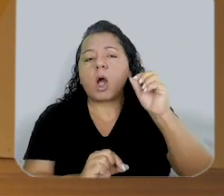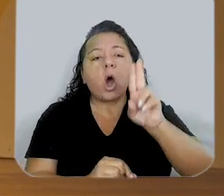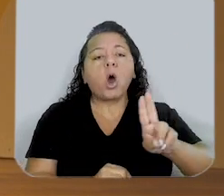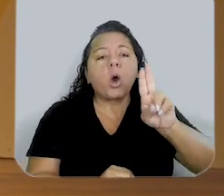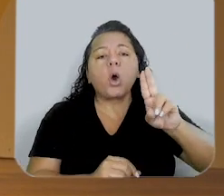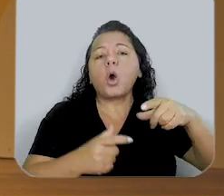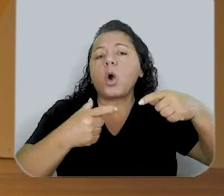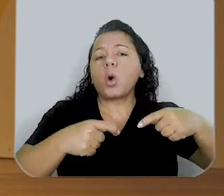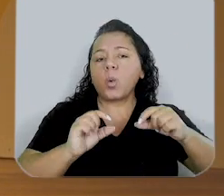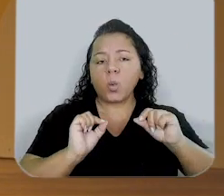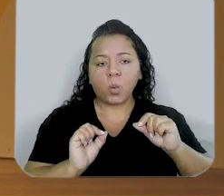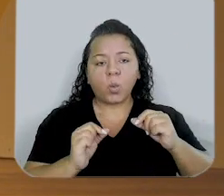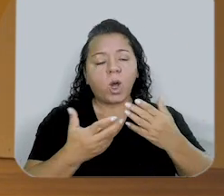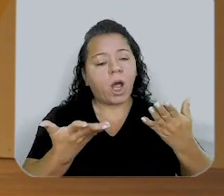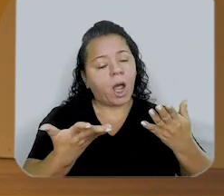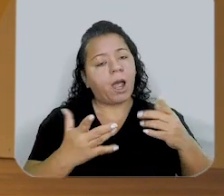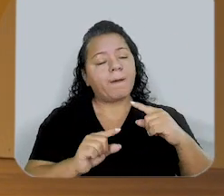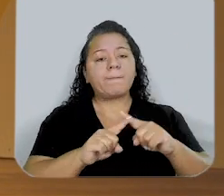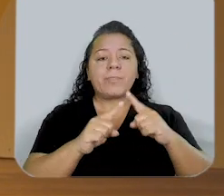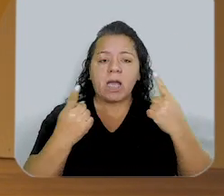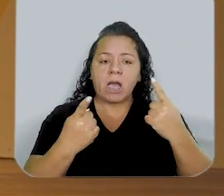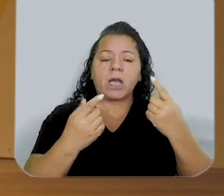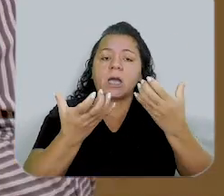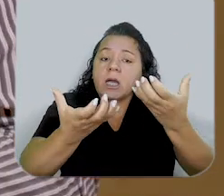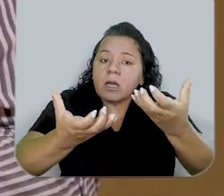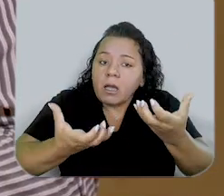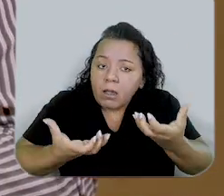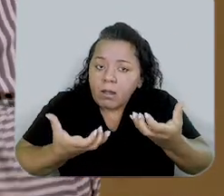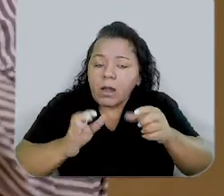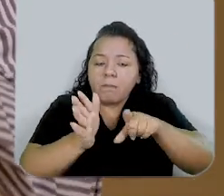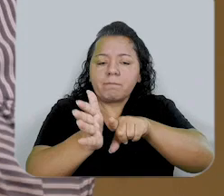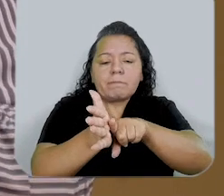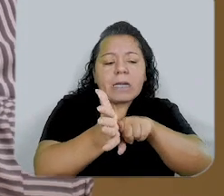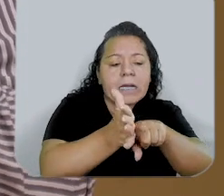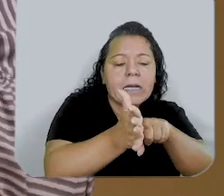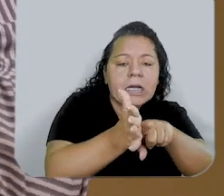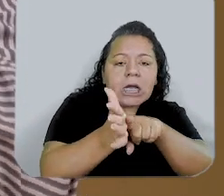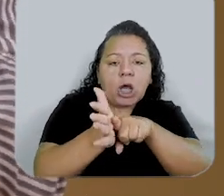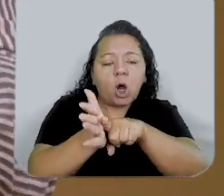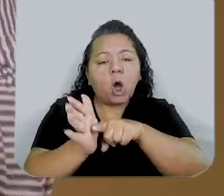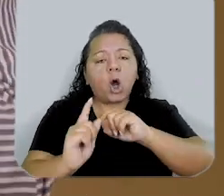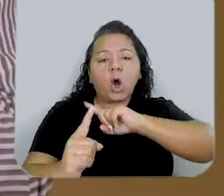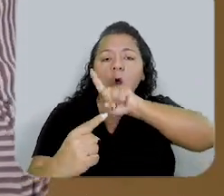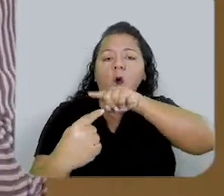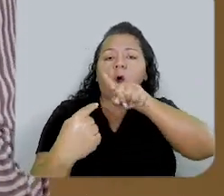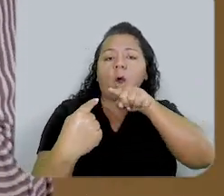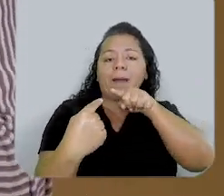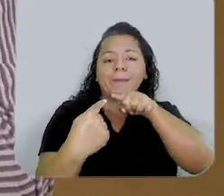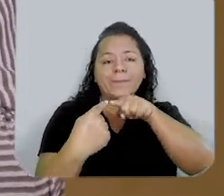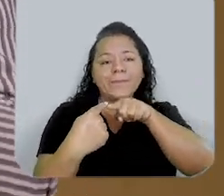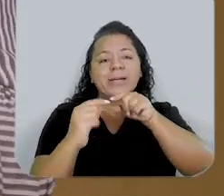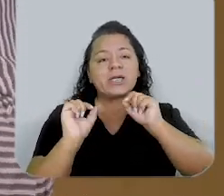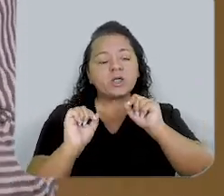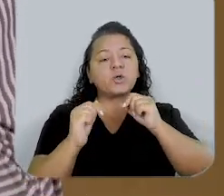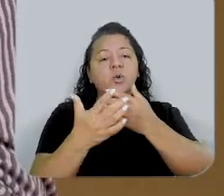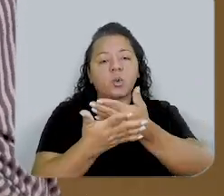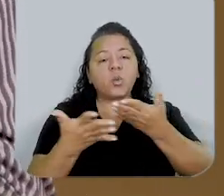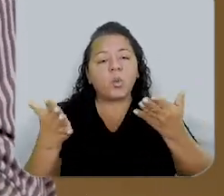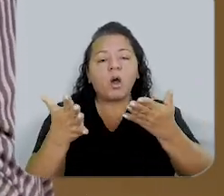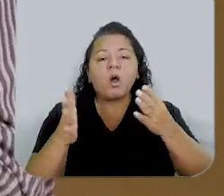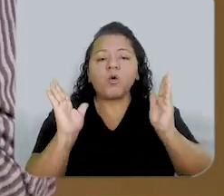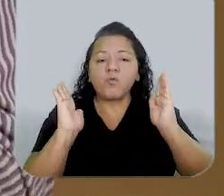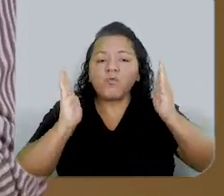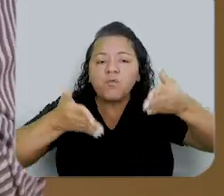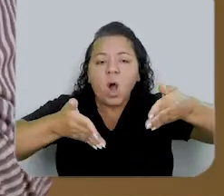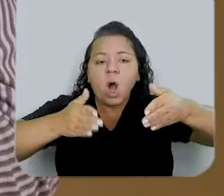sendo usada. Mas a que a gente realmente está querendo pesquisar e colocar o nosso objetivo, né, de pesquisa e o foco da nossa